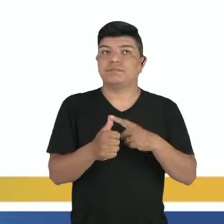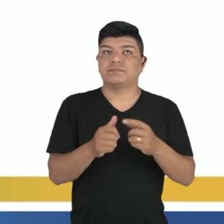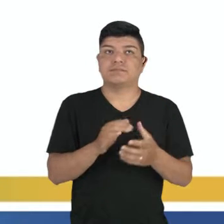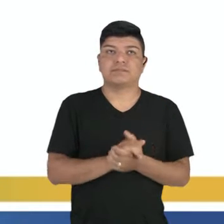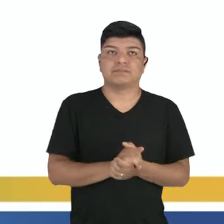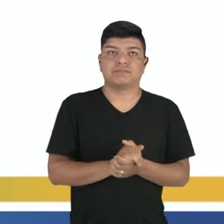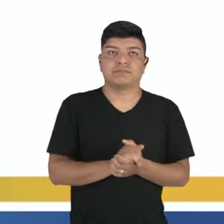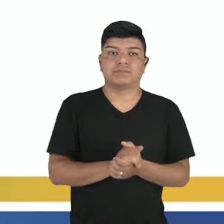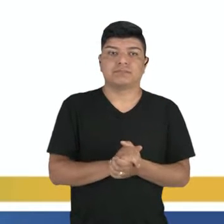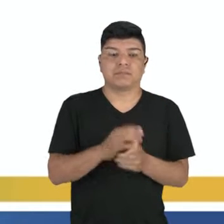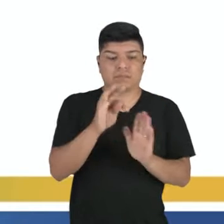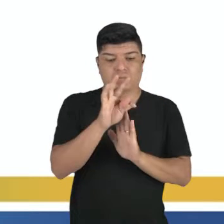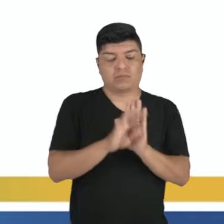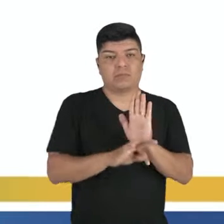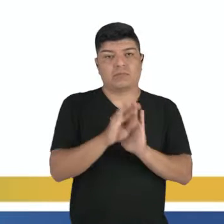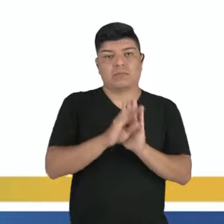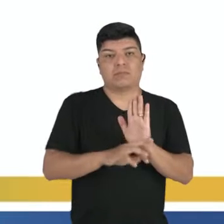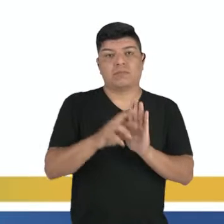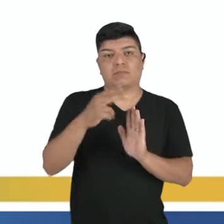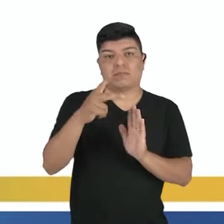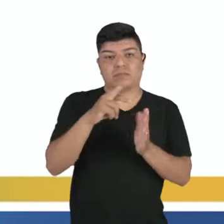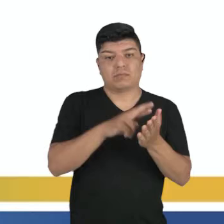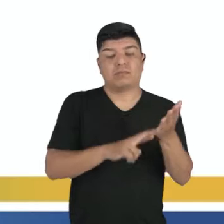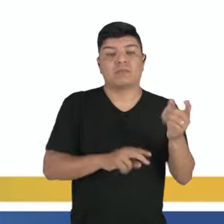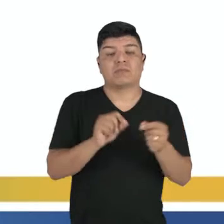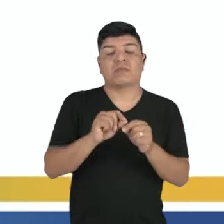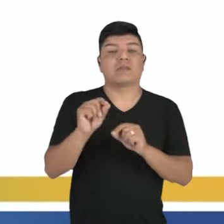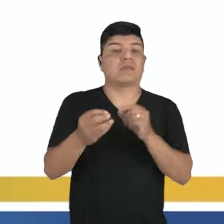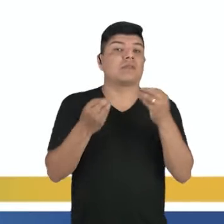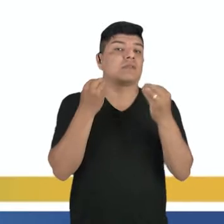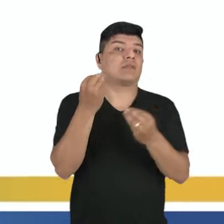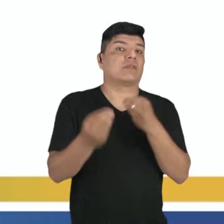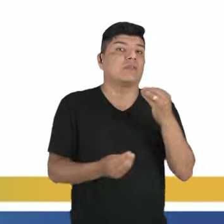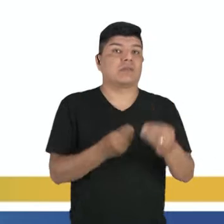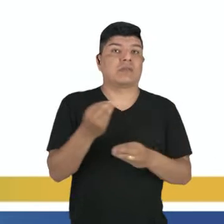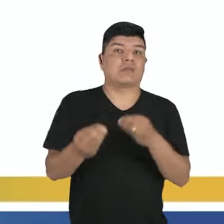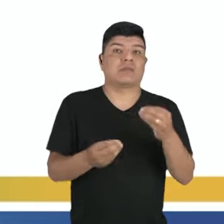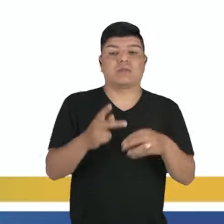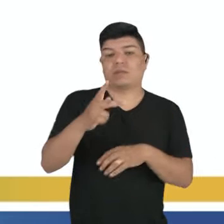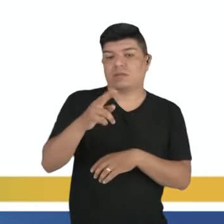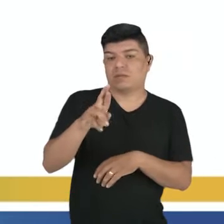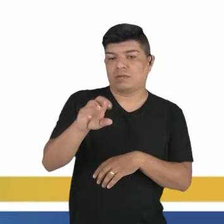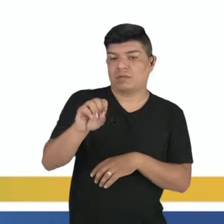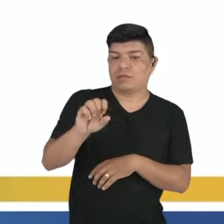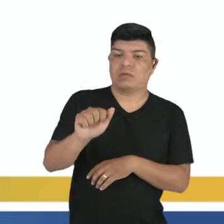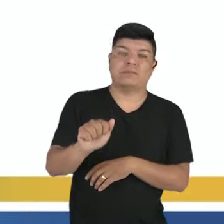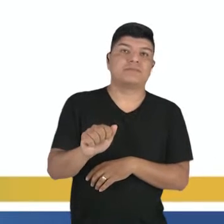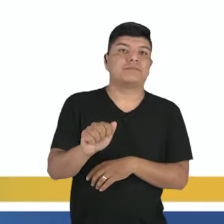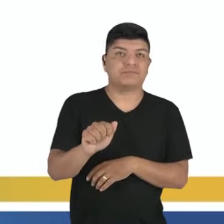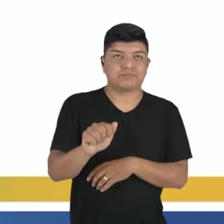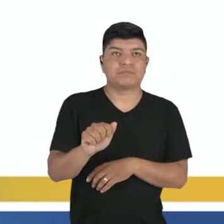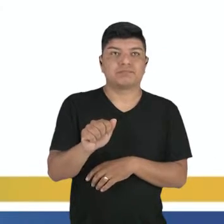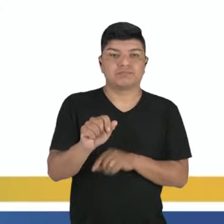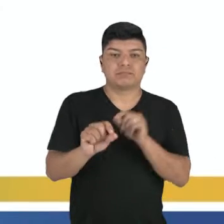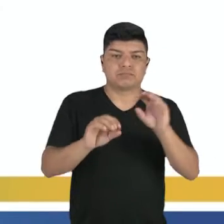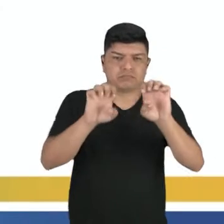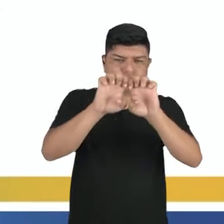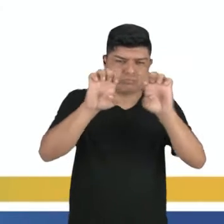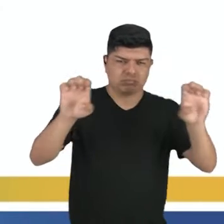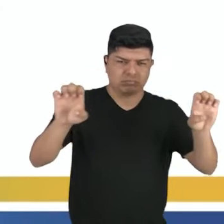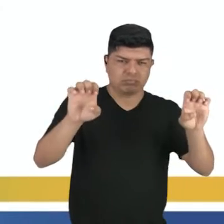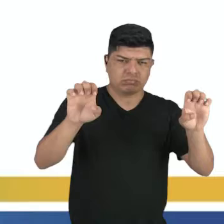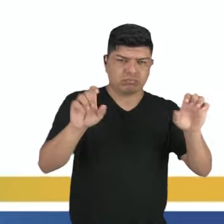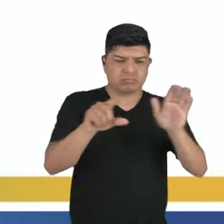o texto da sua redação deverá ser produzido como? Em prosa, ou seja, estruturar-se